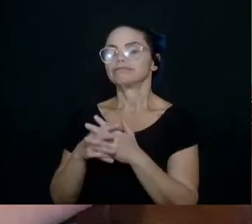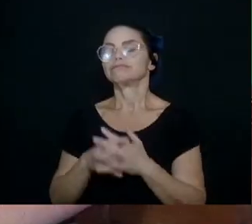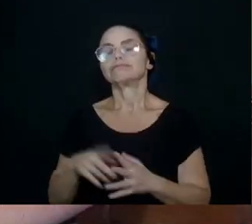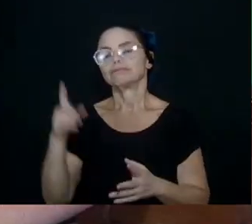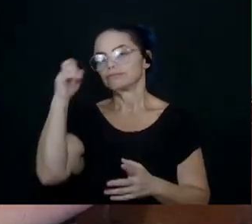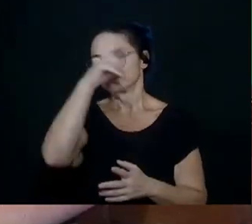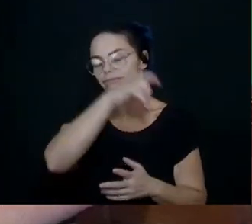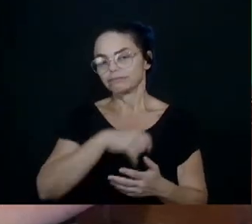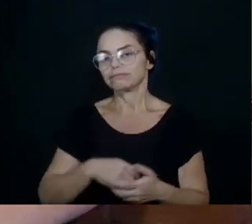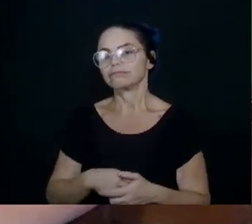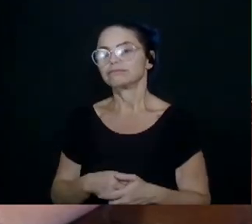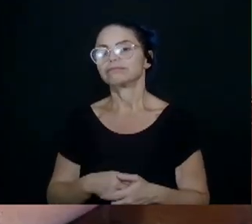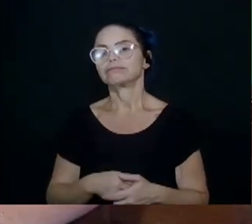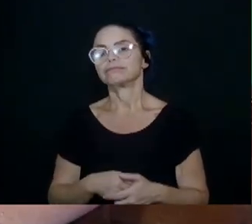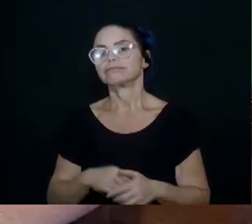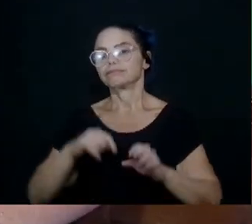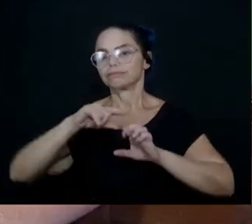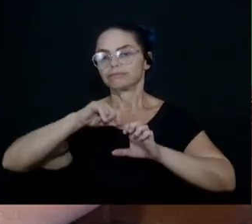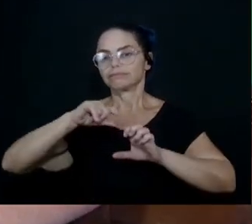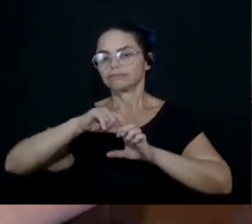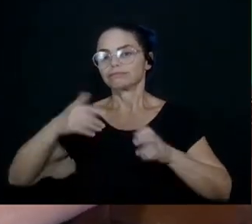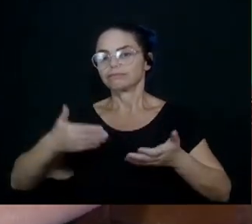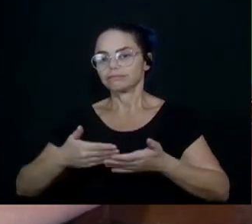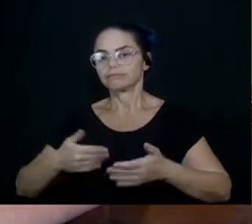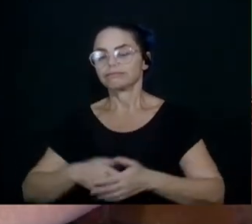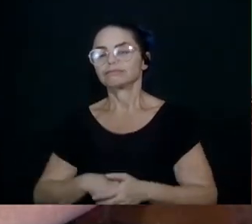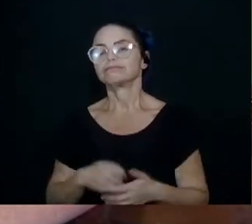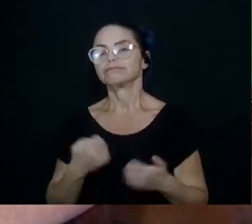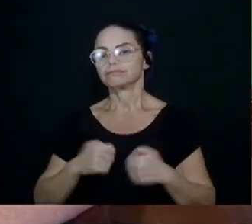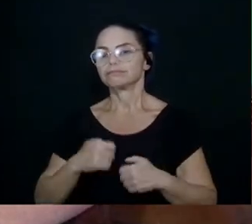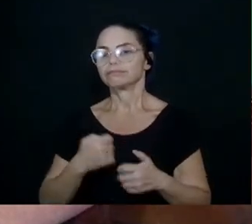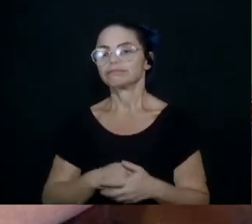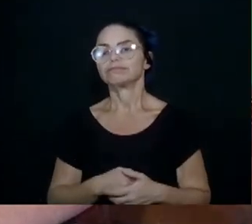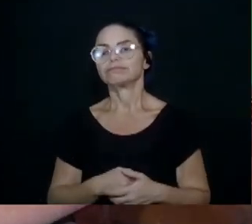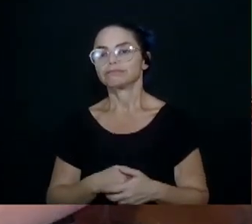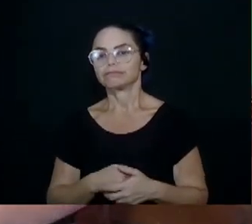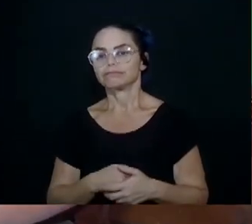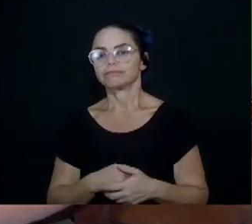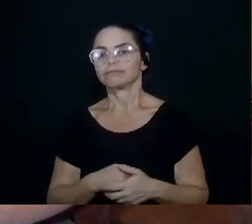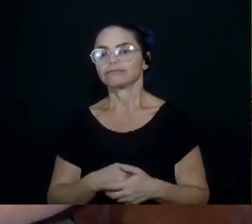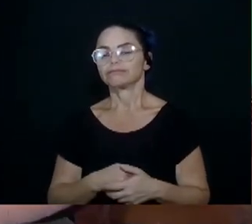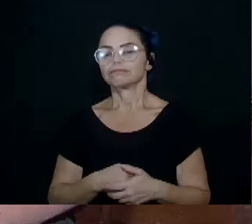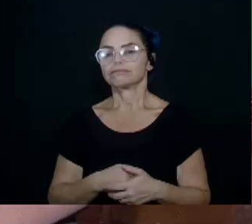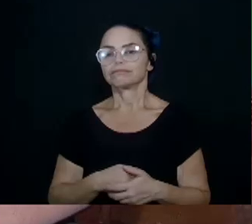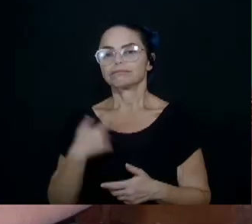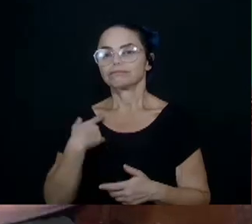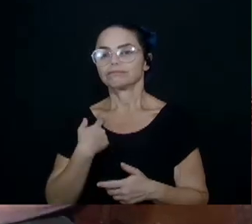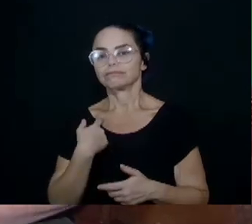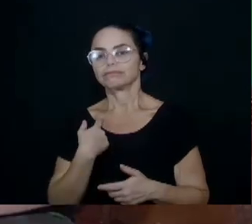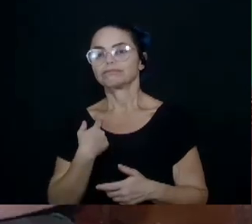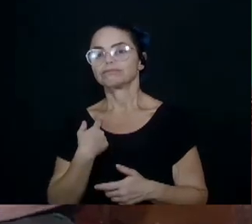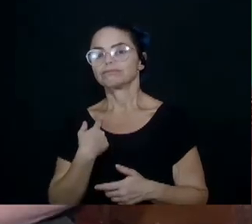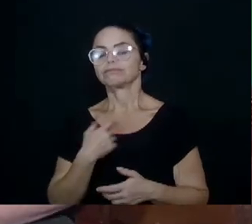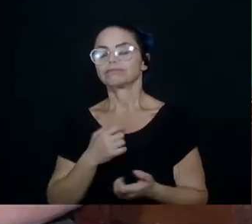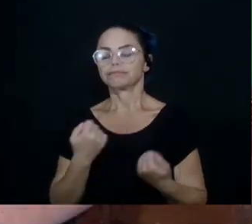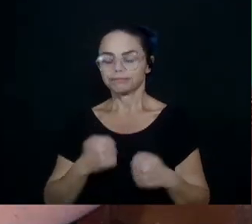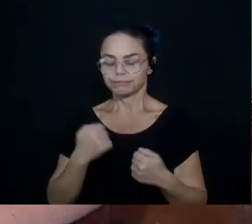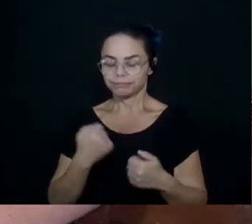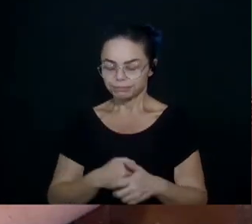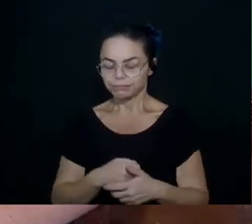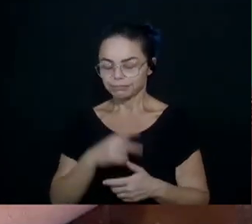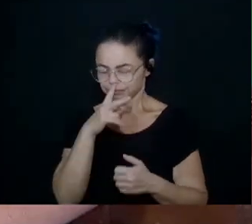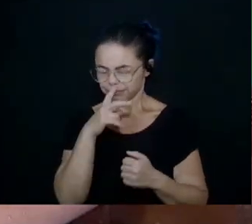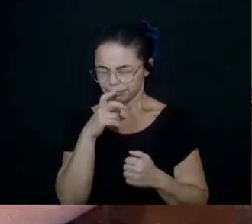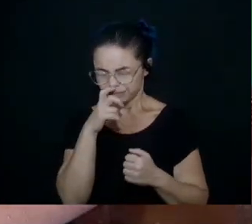O empreendedorismo hoje realmente ele precisa ter, como você disse, a gente fala assim, sangue de barata, né? A gente precisa realmente